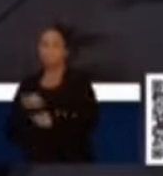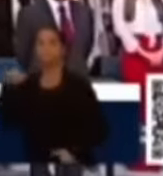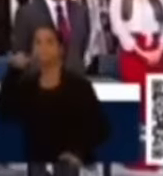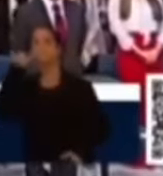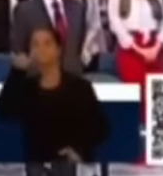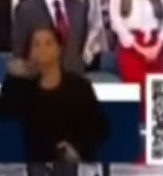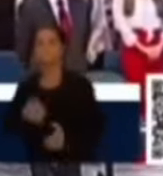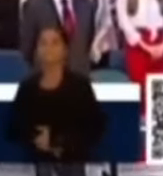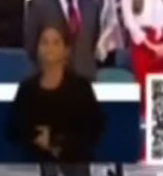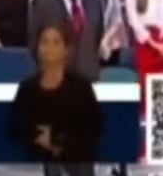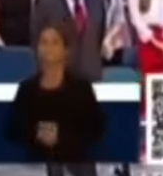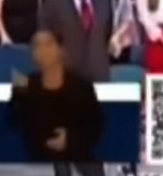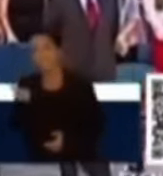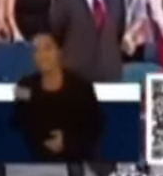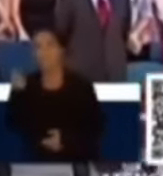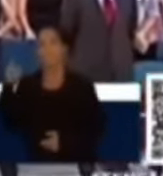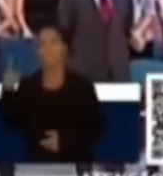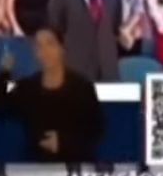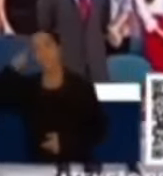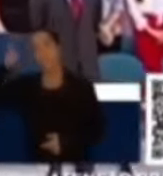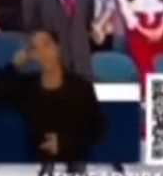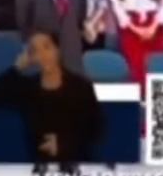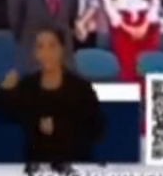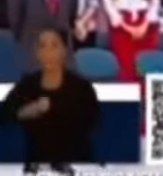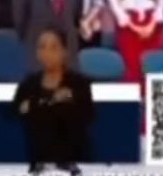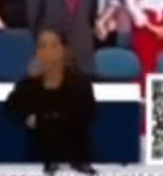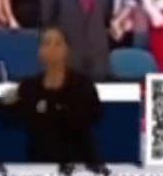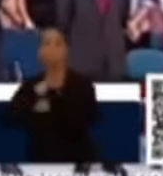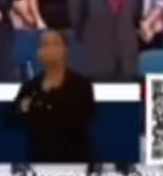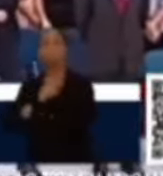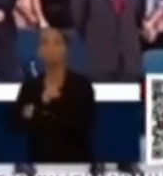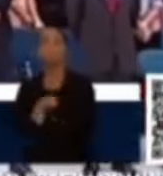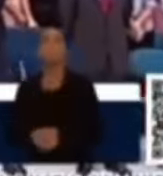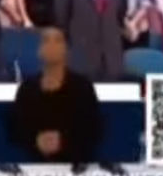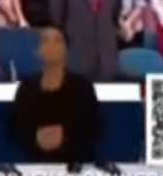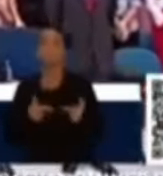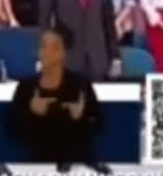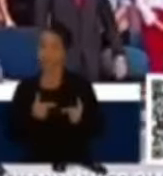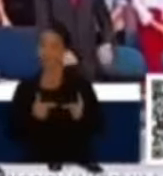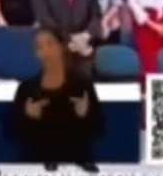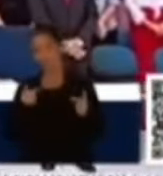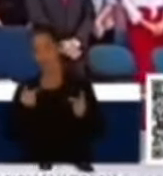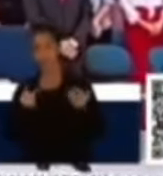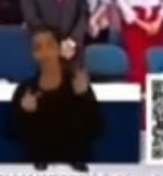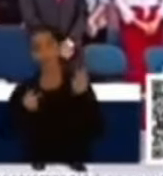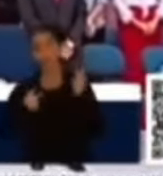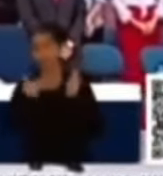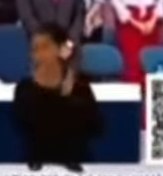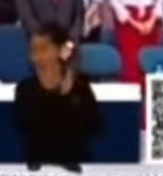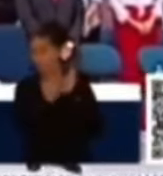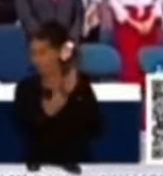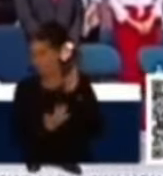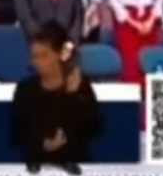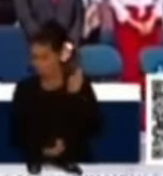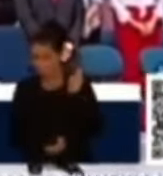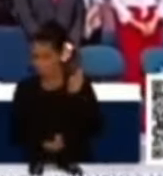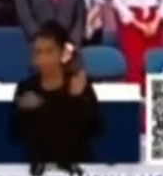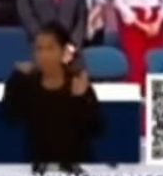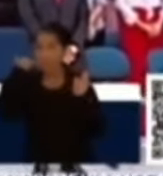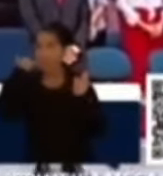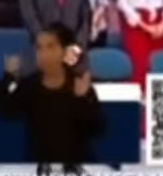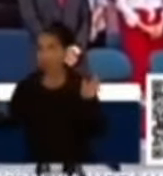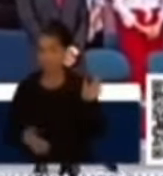saiu do ministério lá, Deus Proverá, no Rio de Janeiro. Mas o vídeo de hoje não é isso. É que o Valdemiro Santiago anda